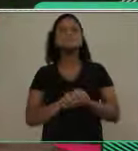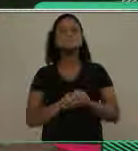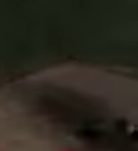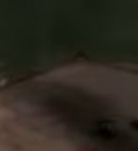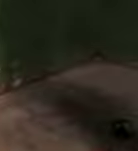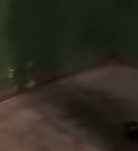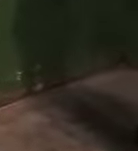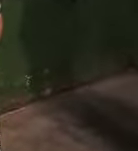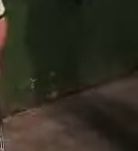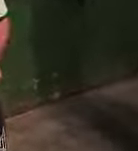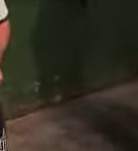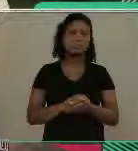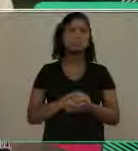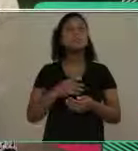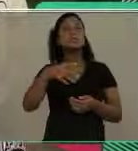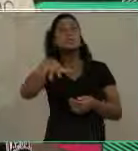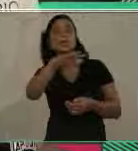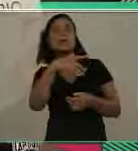outros não